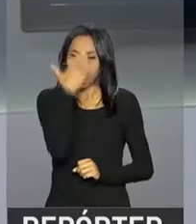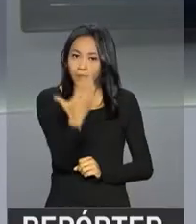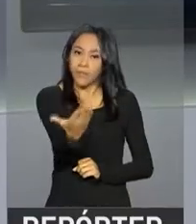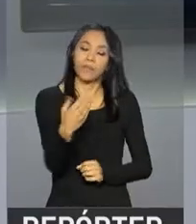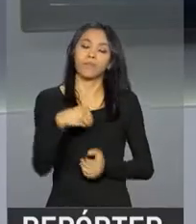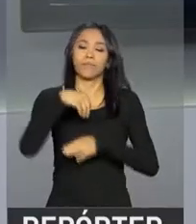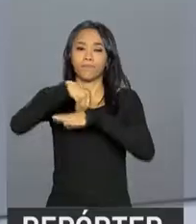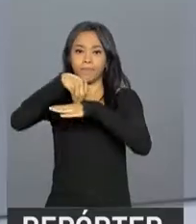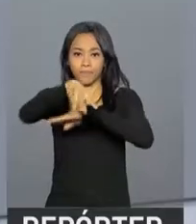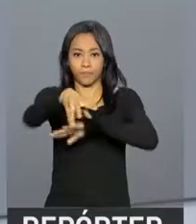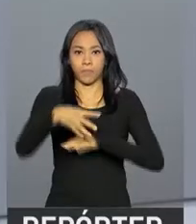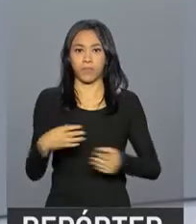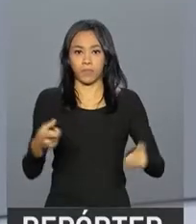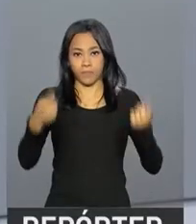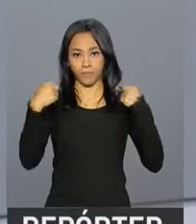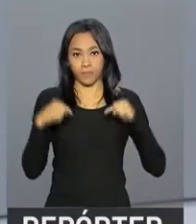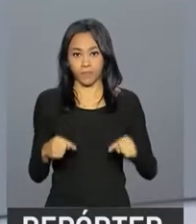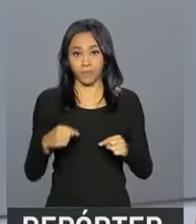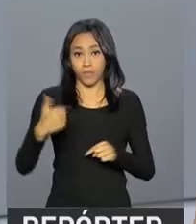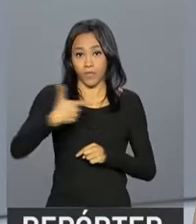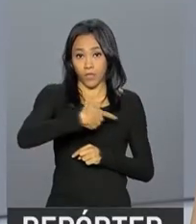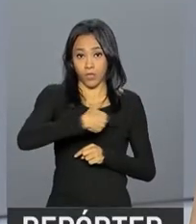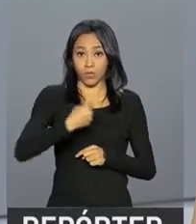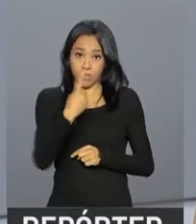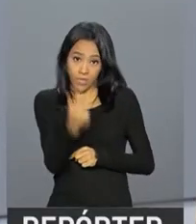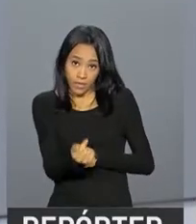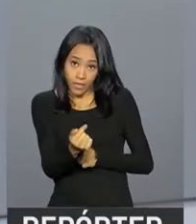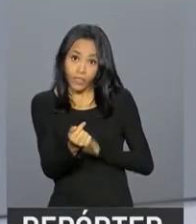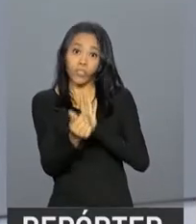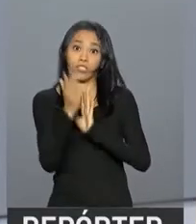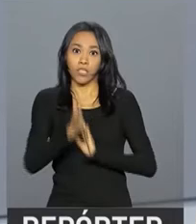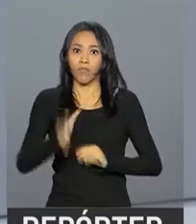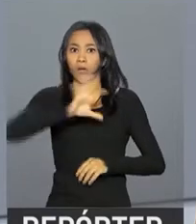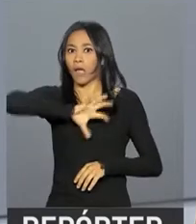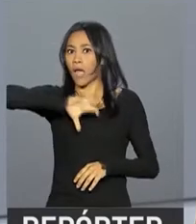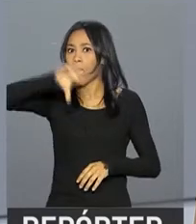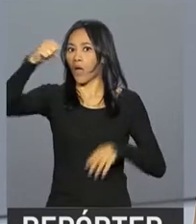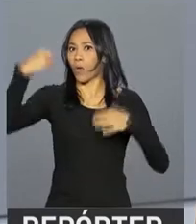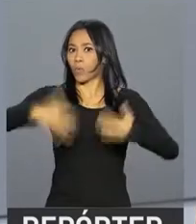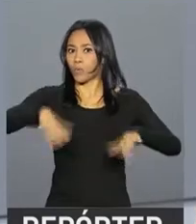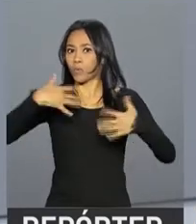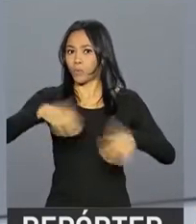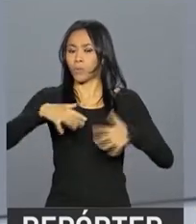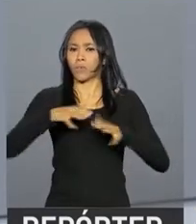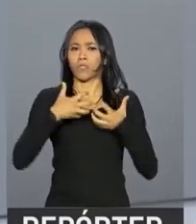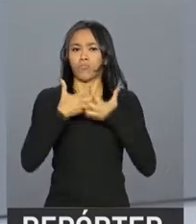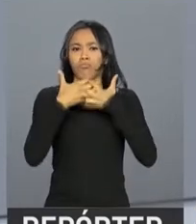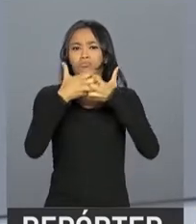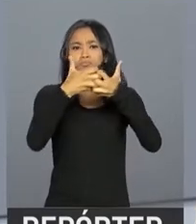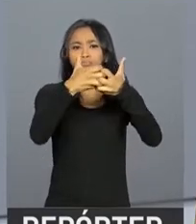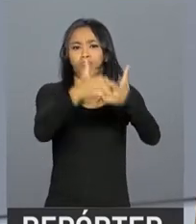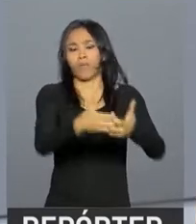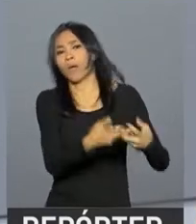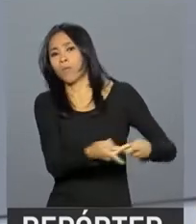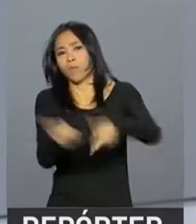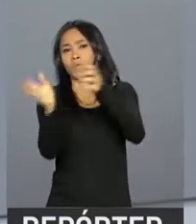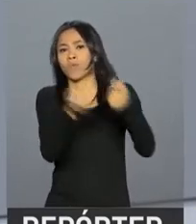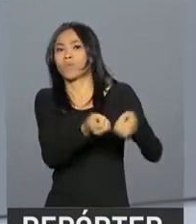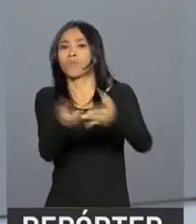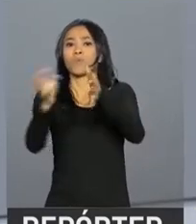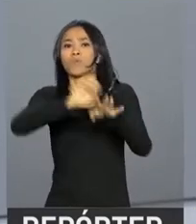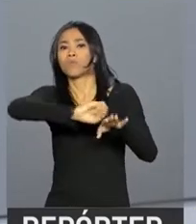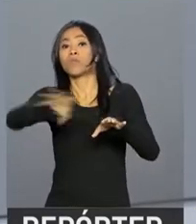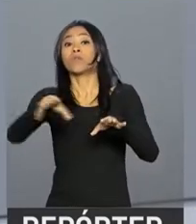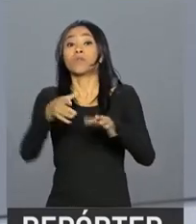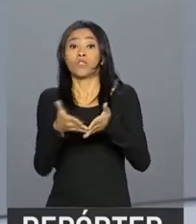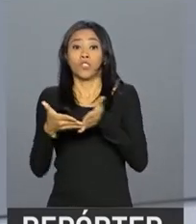né 2017 registrou recorde no trânsito de cargas nos portos brasileiros o volume mais